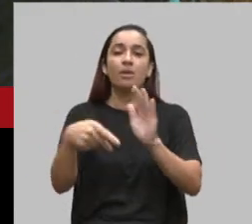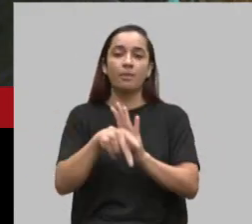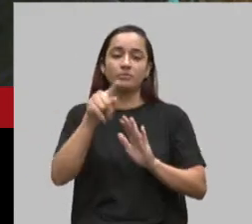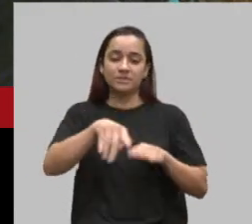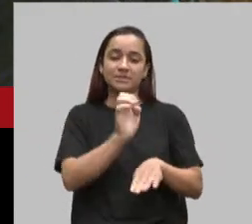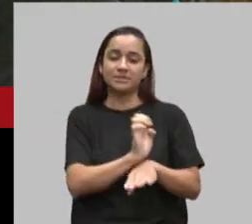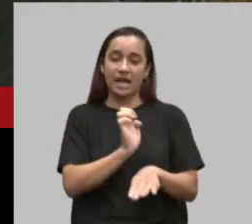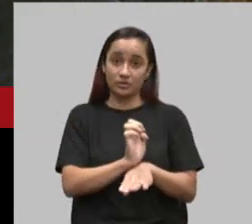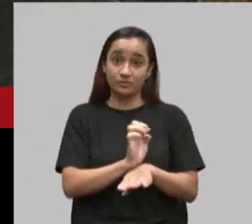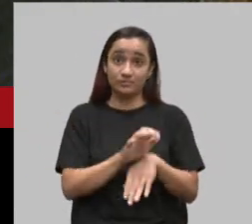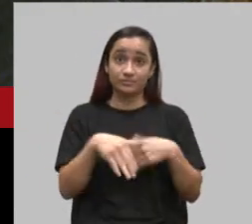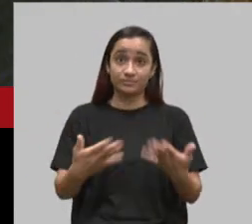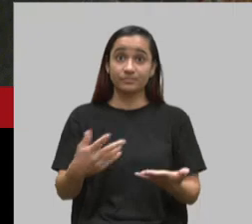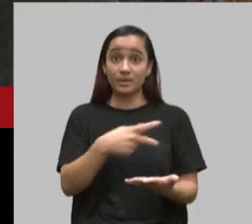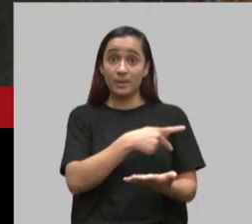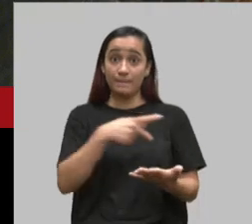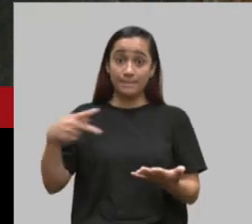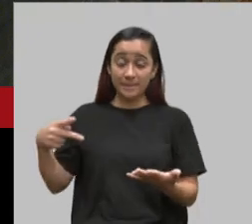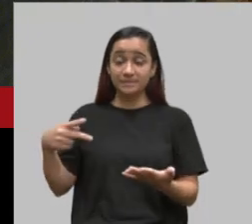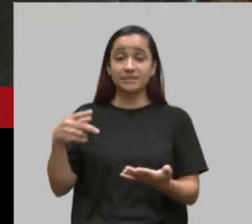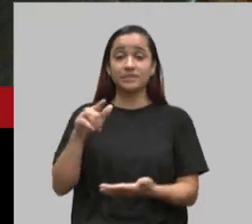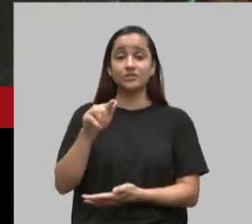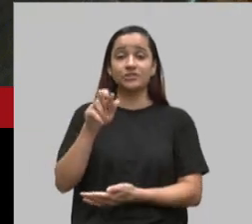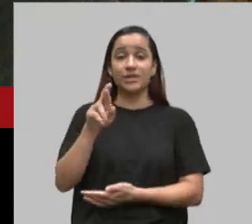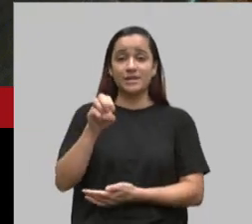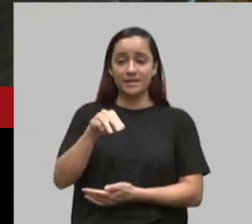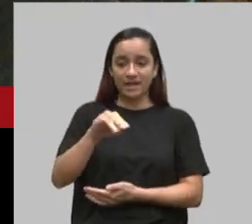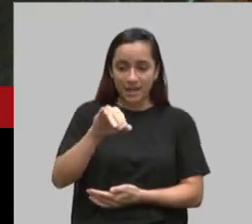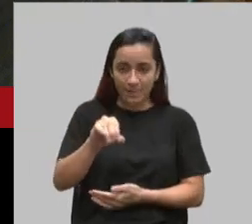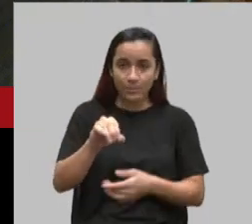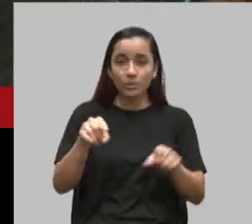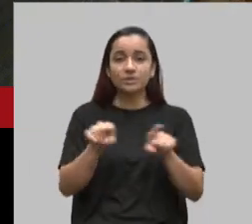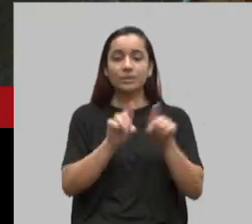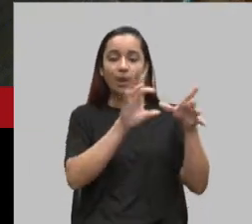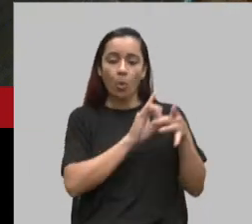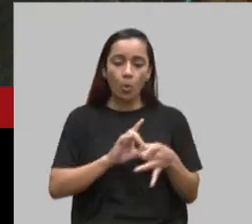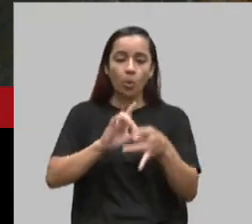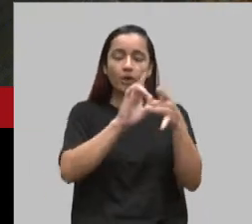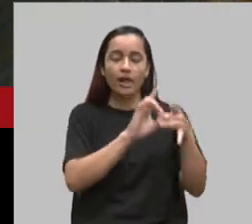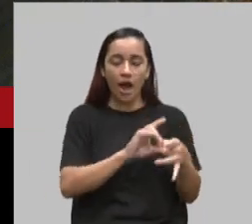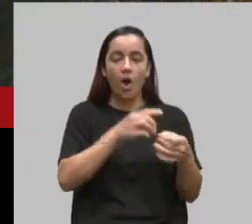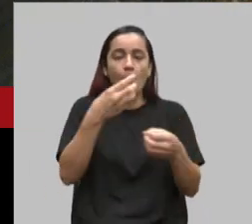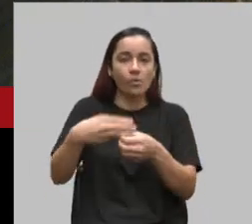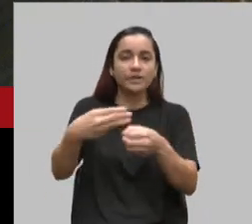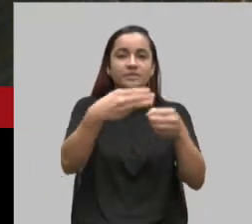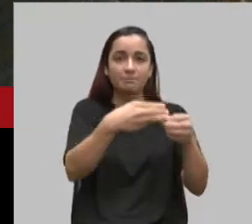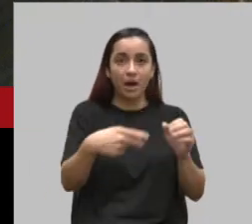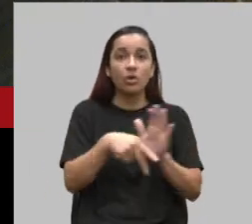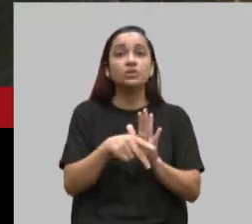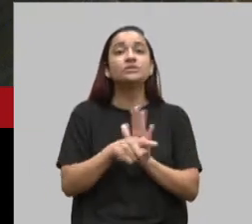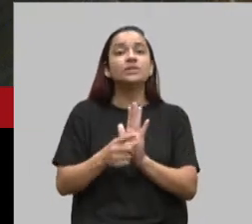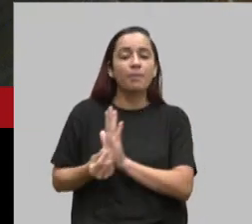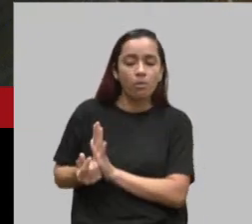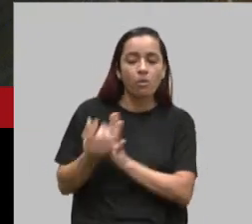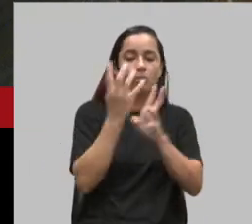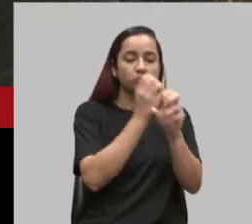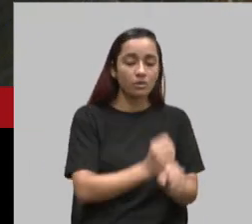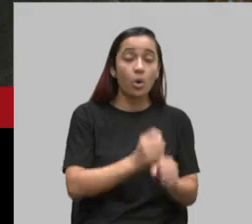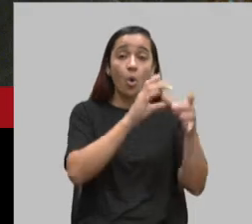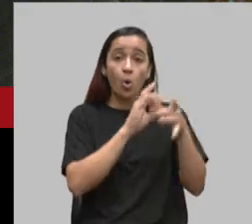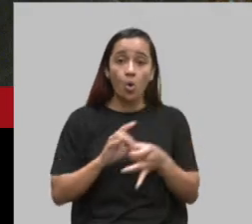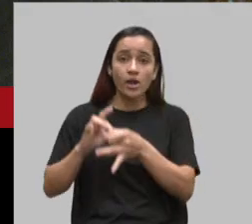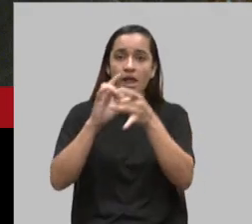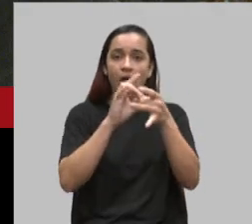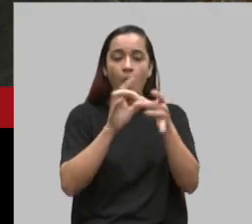enquanto presidente de Grêmio presidente da União Municipal do estudad secundaristas da minha cidade e tesoureiro da União colegial de Minas Gerais entidade de